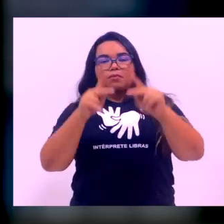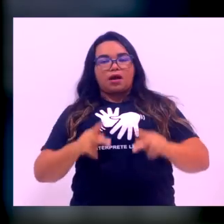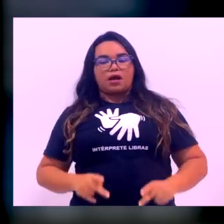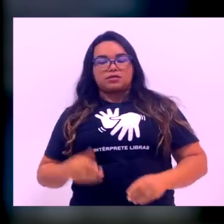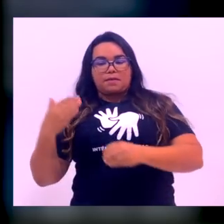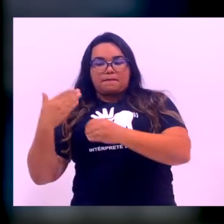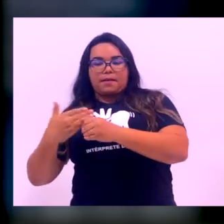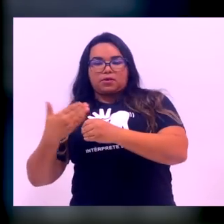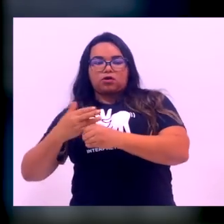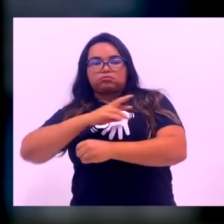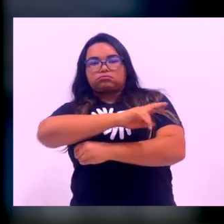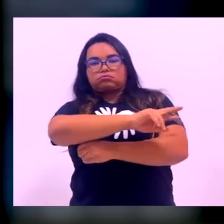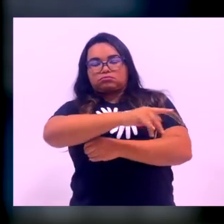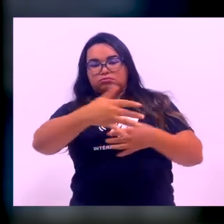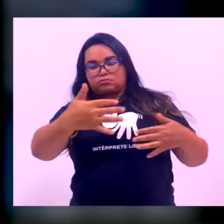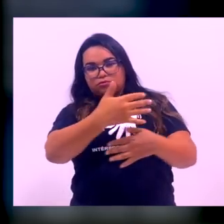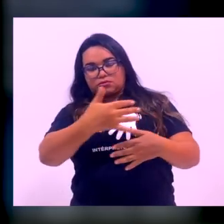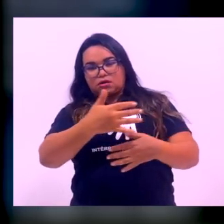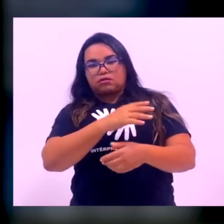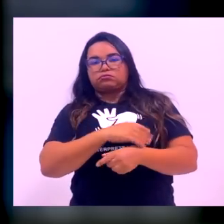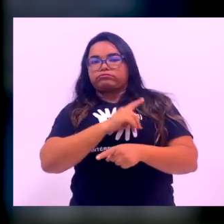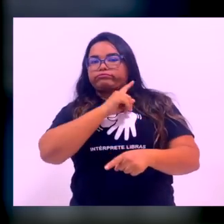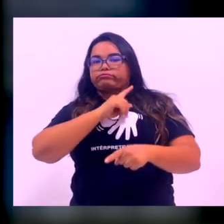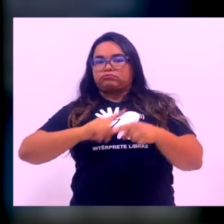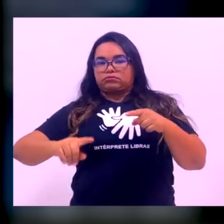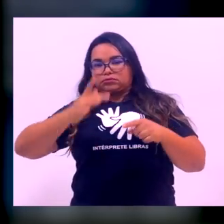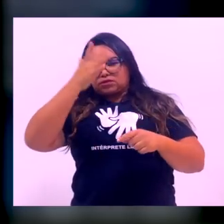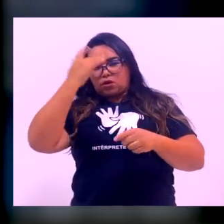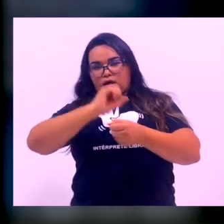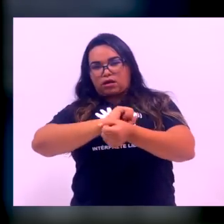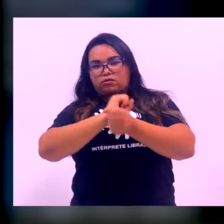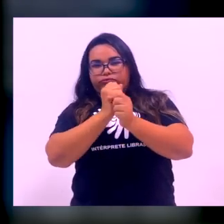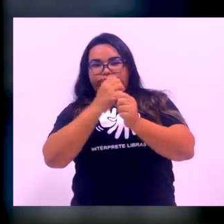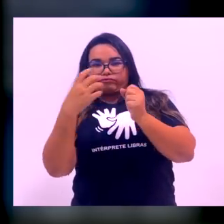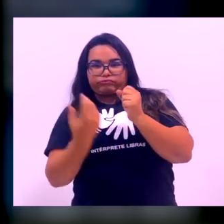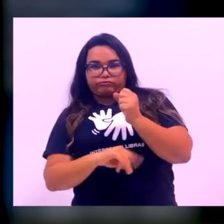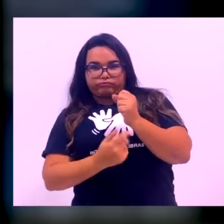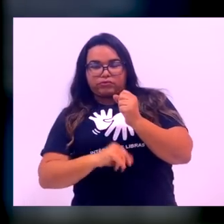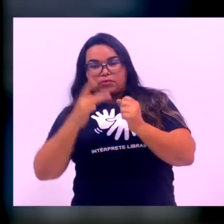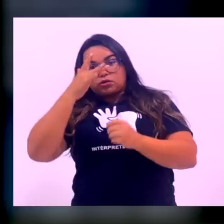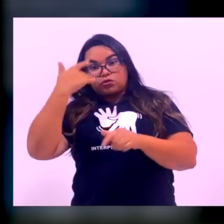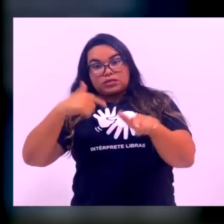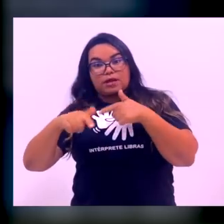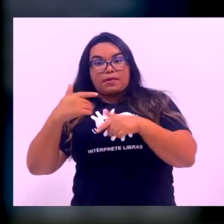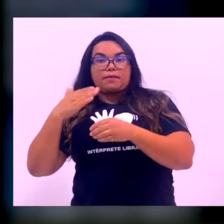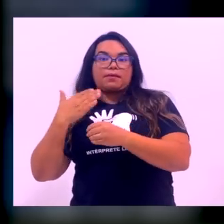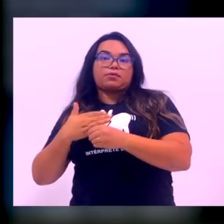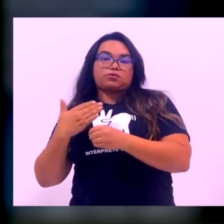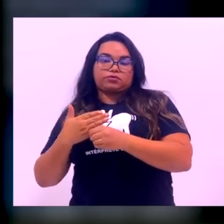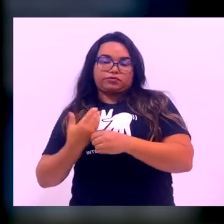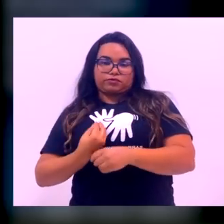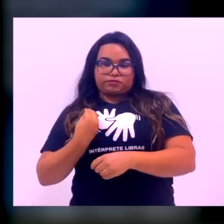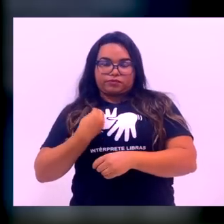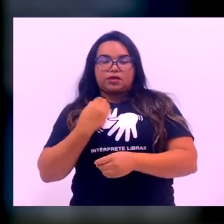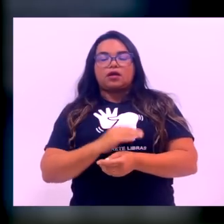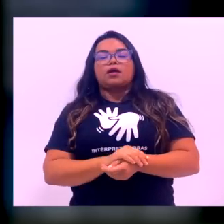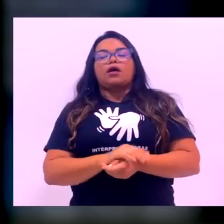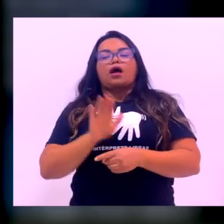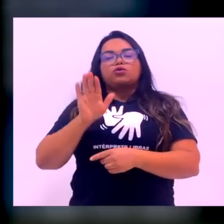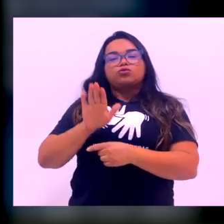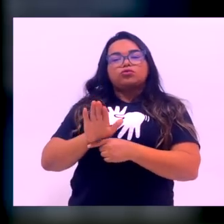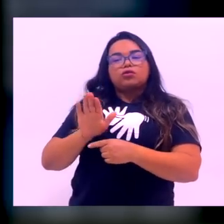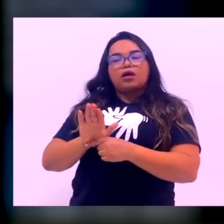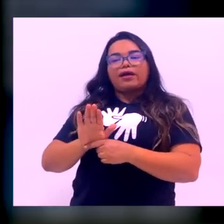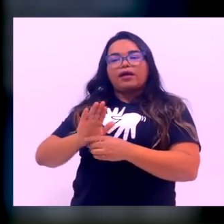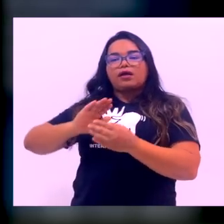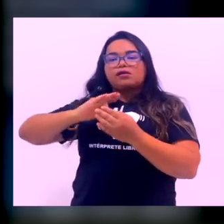pela paz em Babilônia e em todas as outras cidades. Eu aboli o trabalho forçado para os cidadãos de Babilônia.